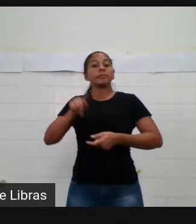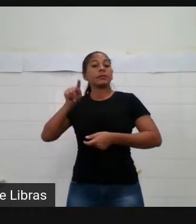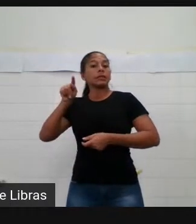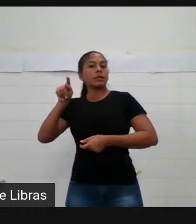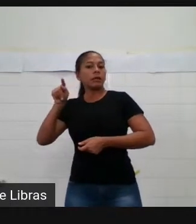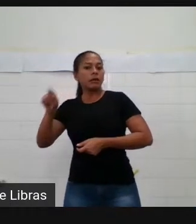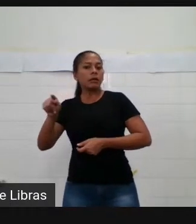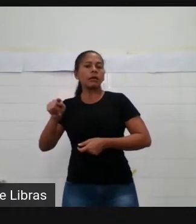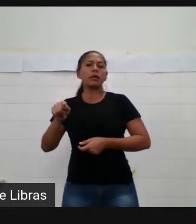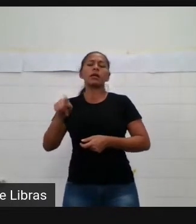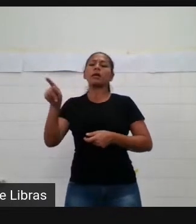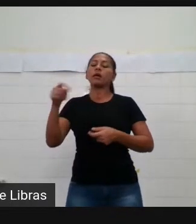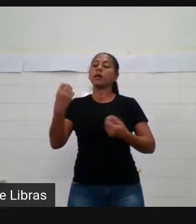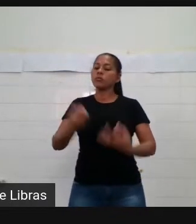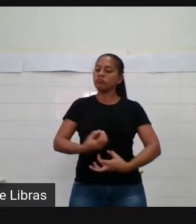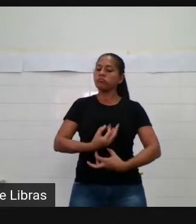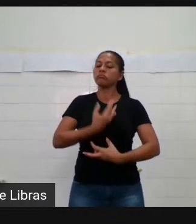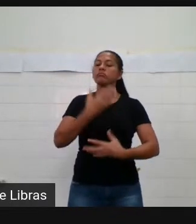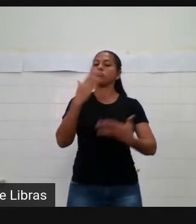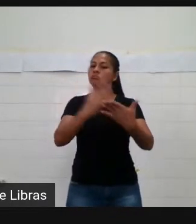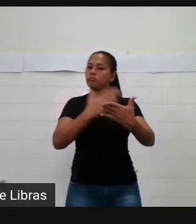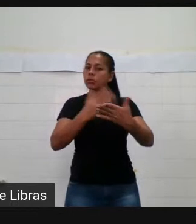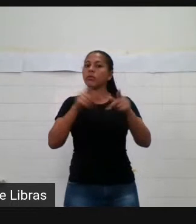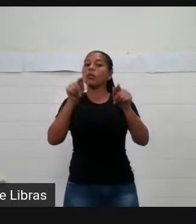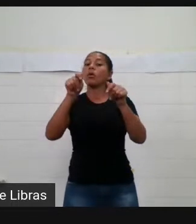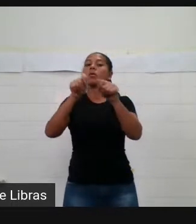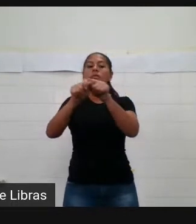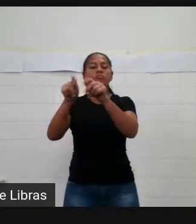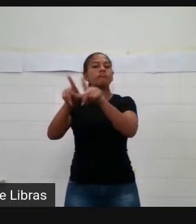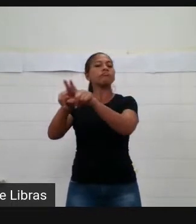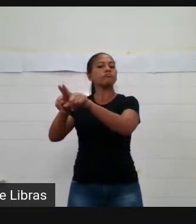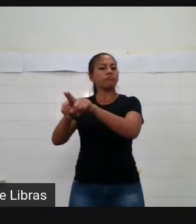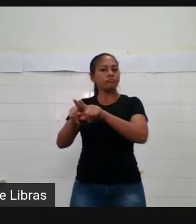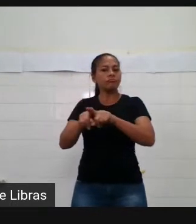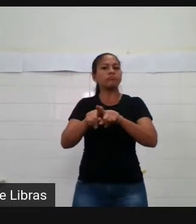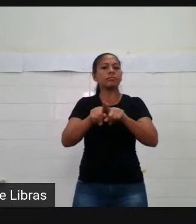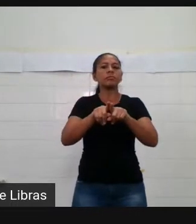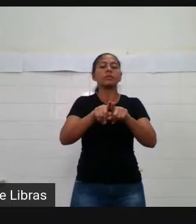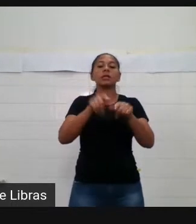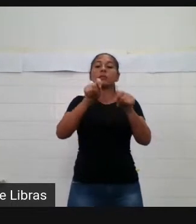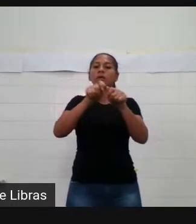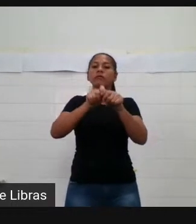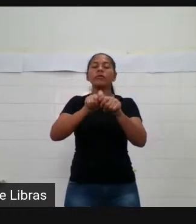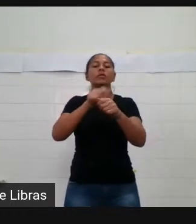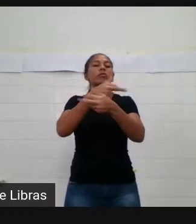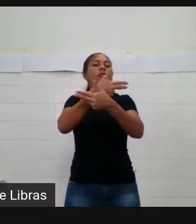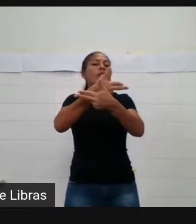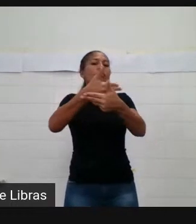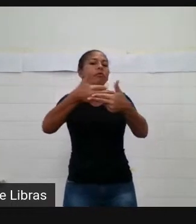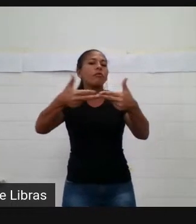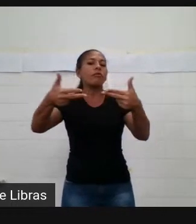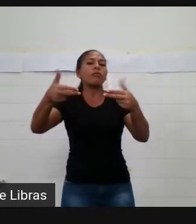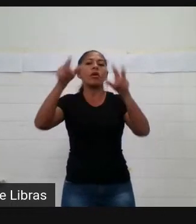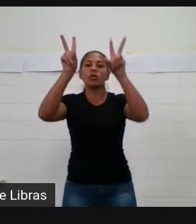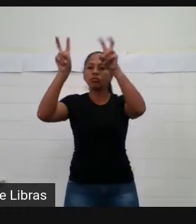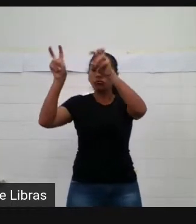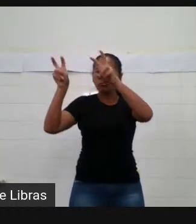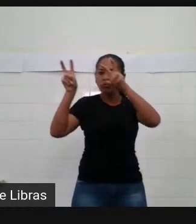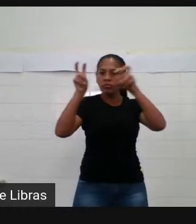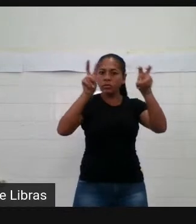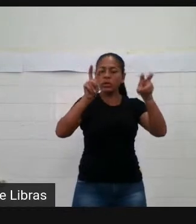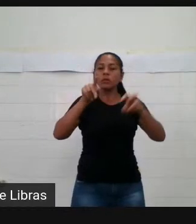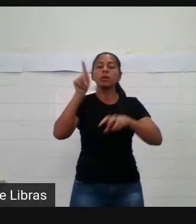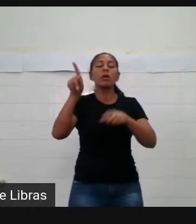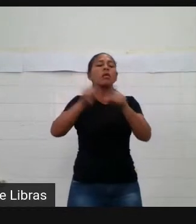esse romance também é construído por laços de memória ancestral. Uma coisa brilhante que a Conceição vai